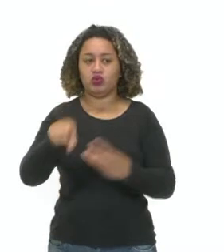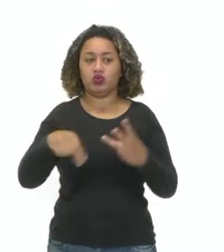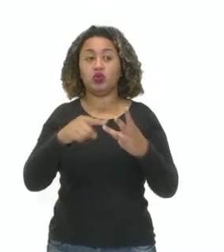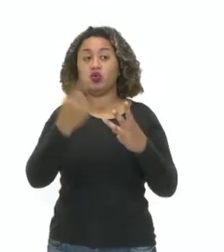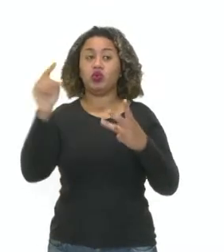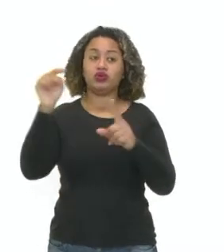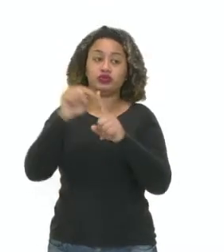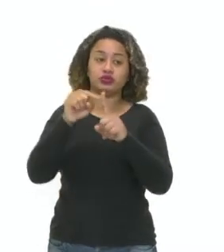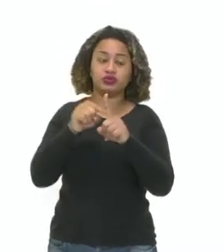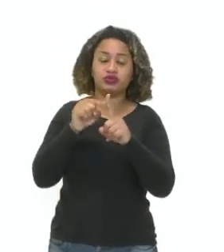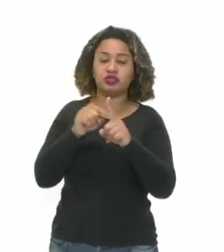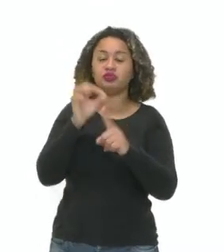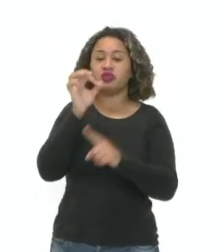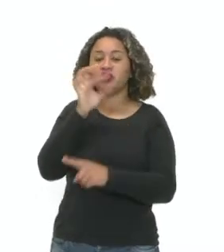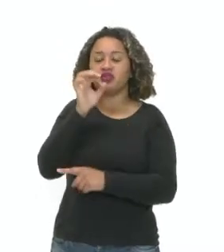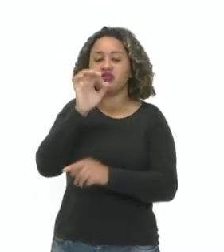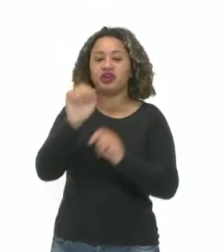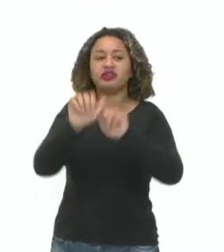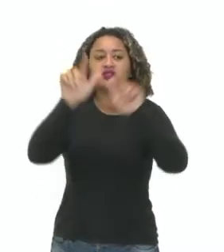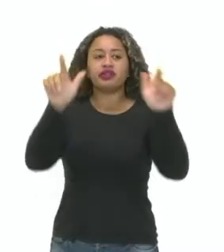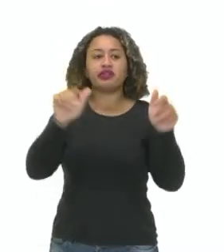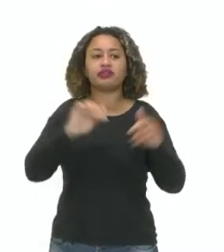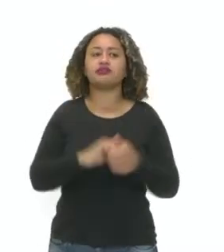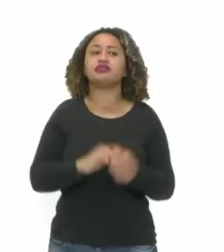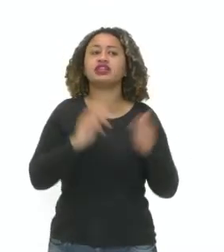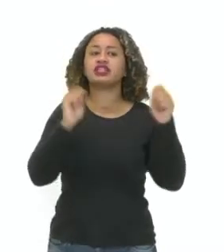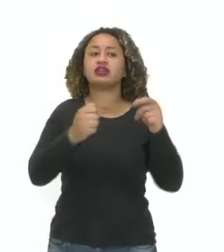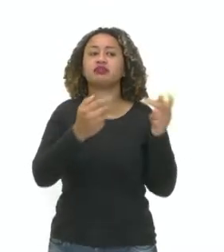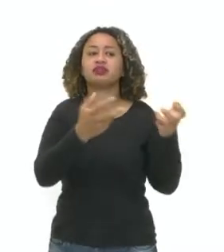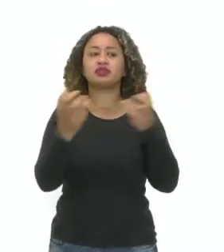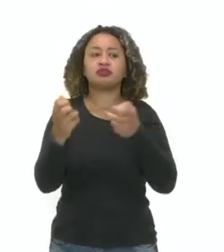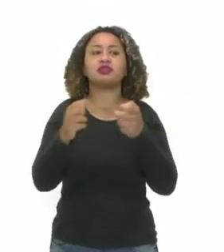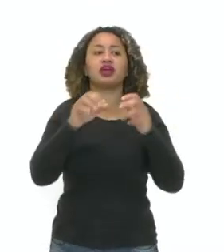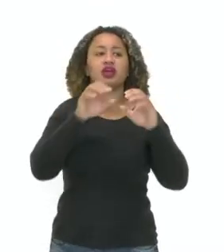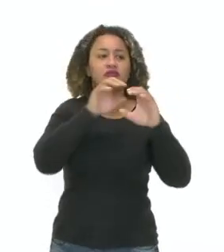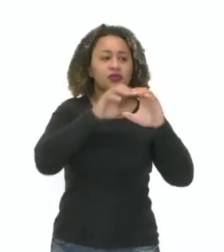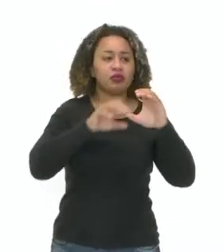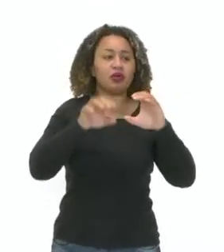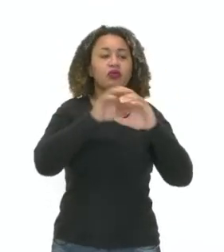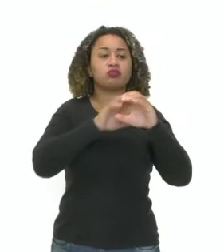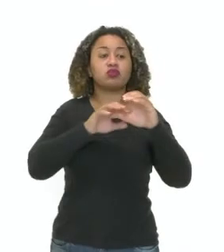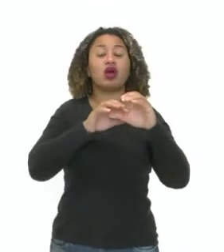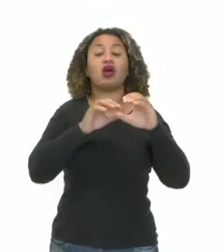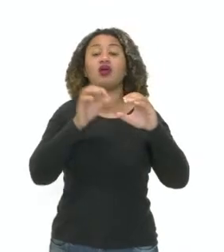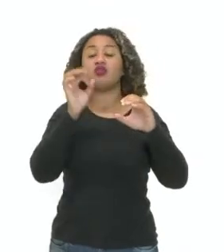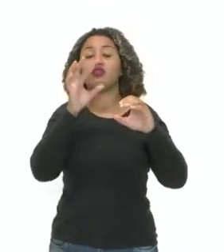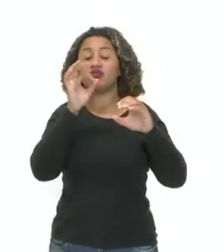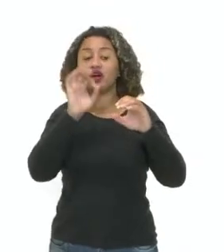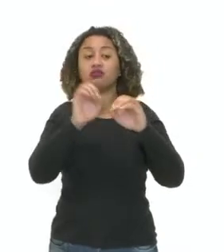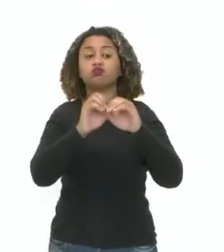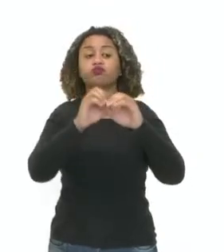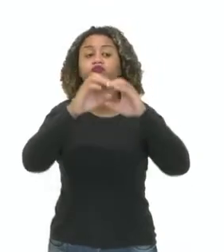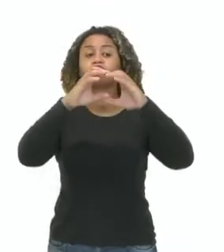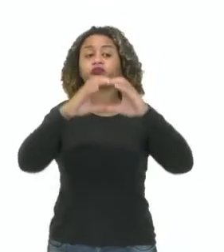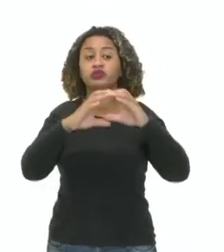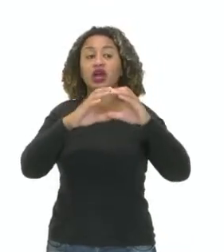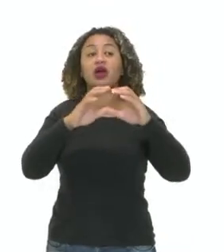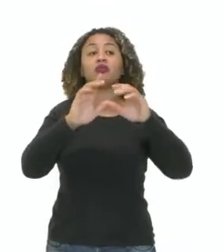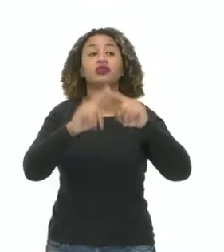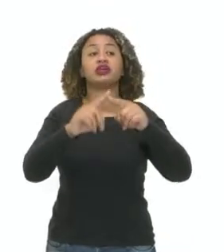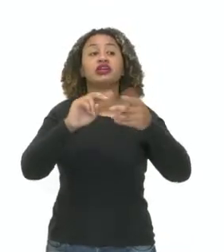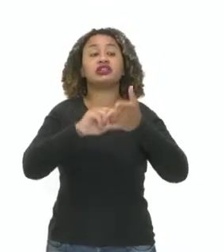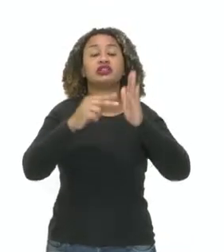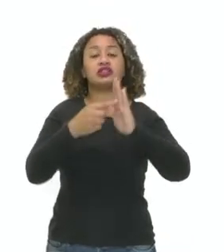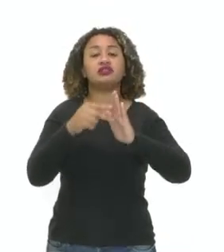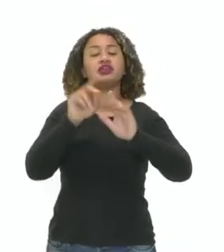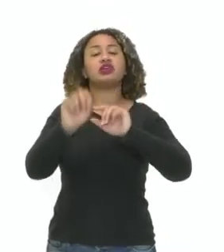claro. Você veja comigo que em várias áreas, ó, você tem a bolinha verde maior, significa que a intensidade de